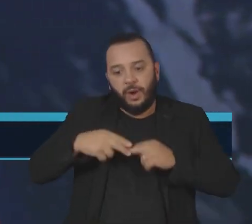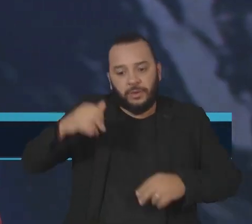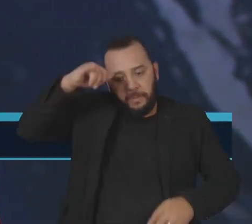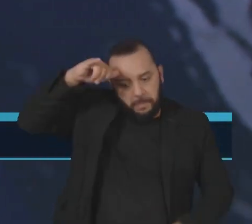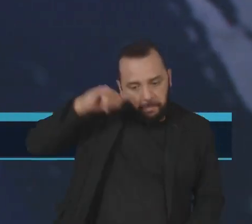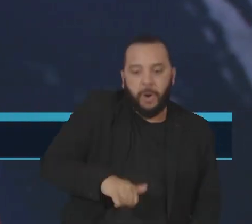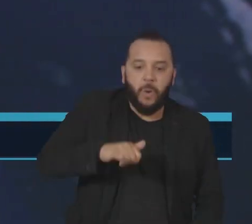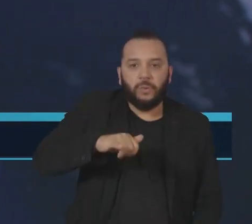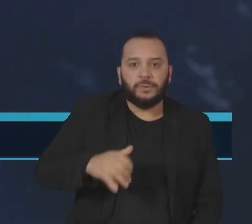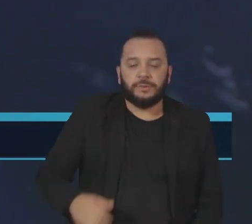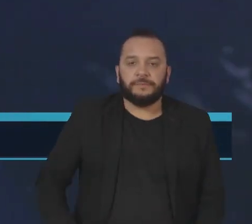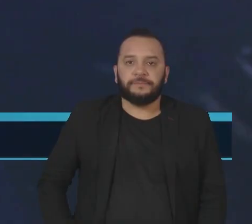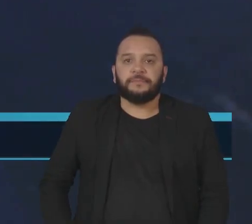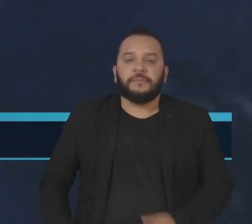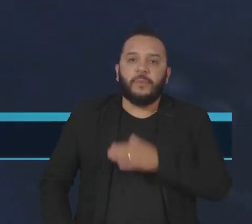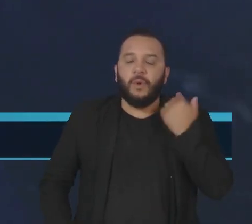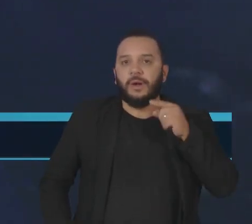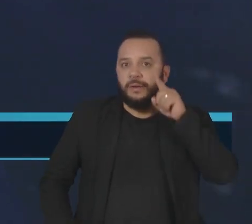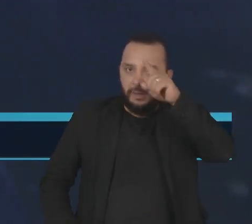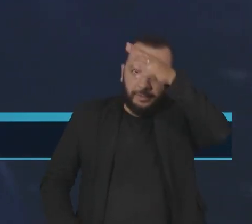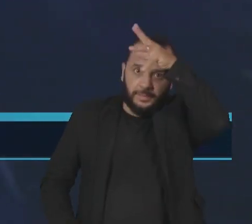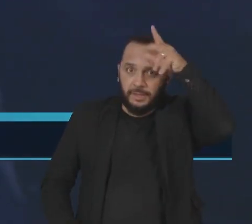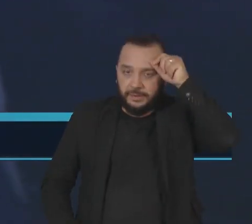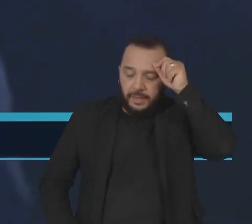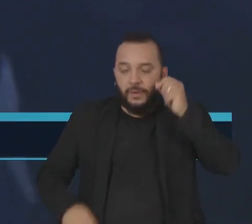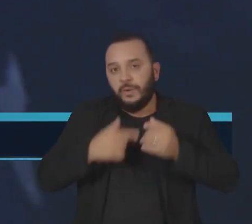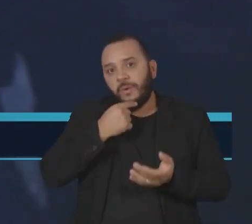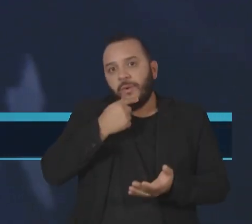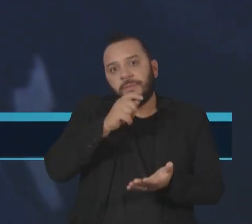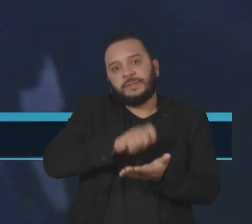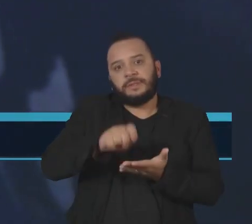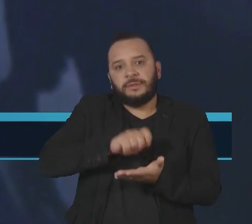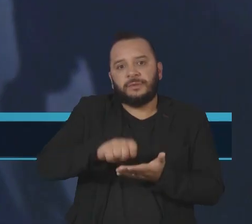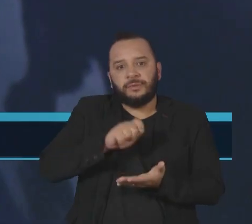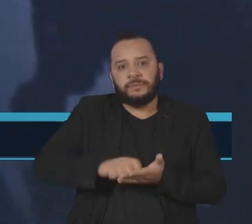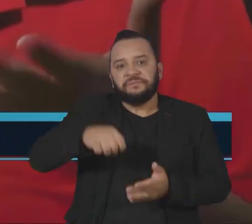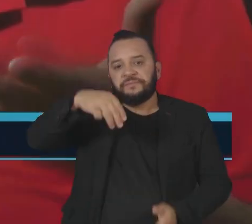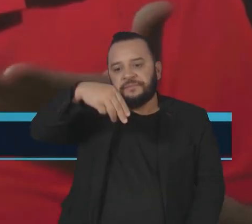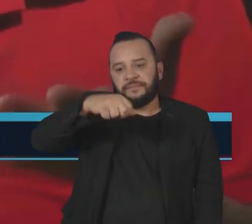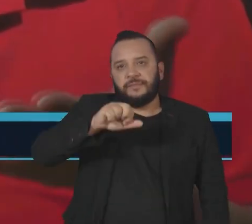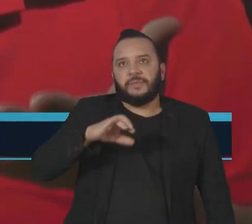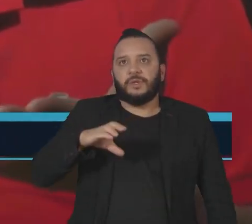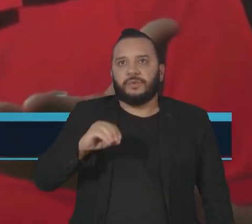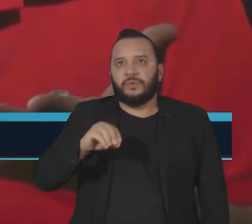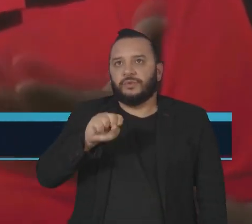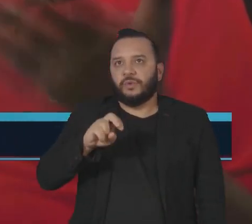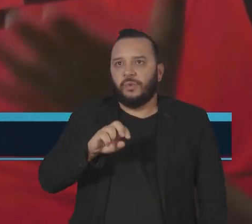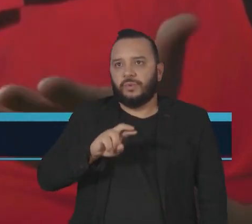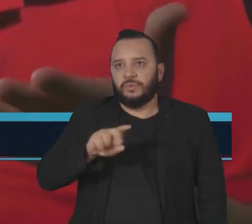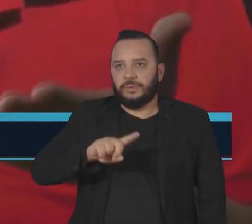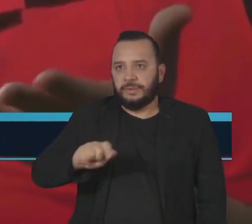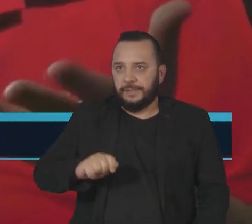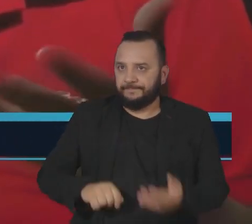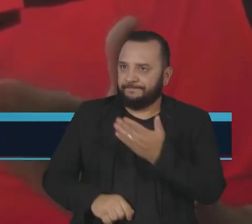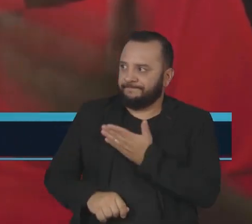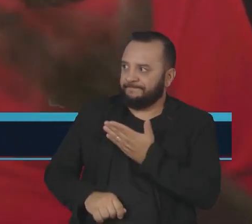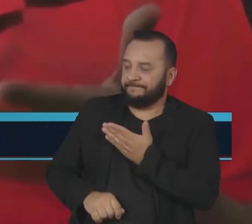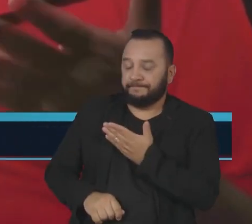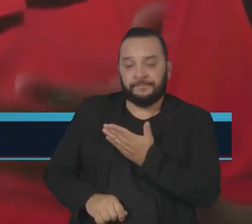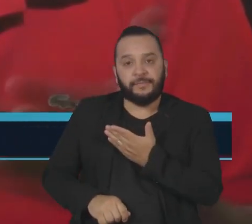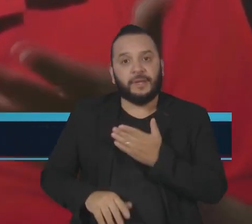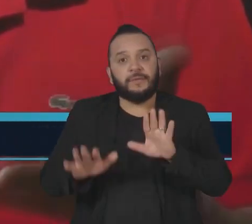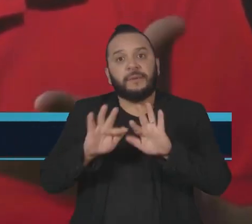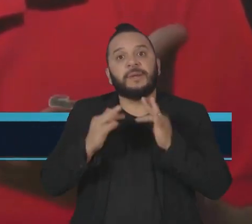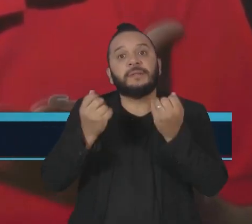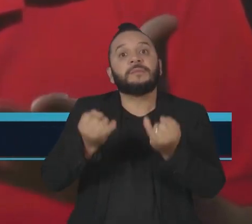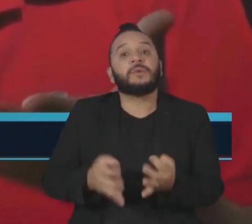Manaus, aos 78 anos, o escritor e dramaturgo Márcio Souza. De acordo com a família, Márcio Souza